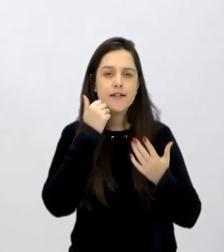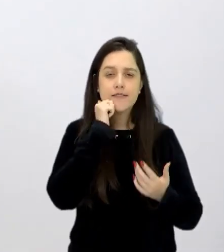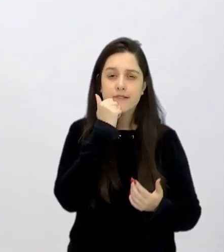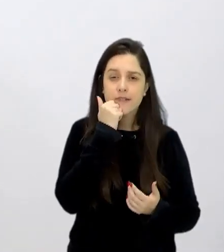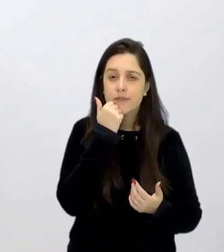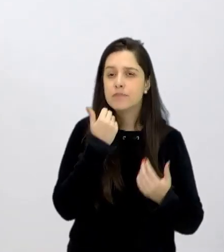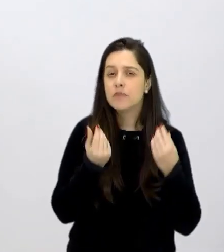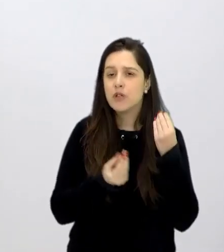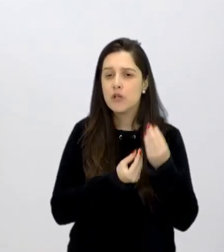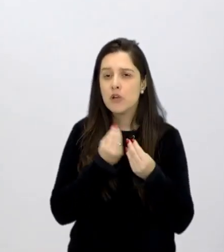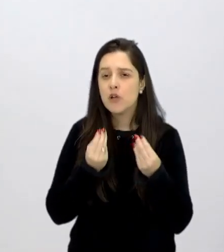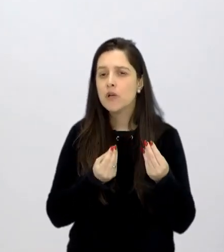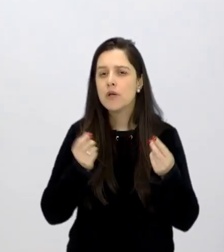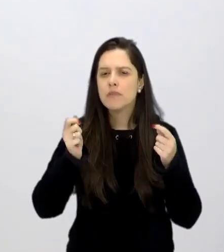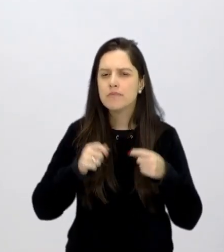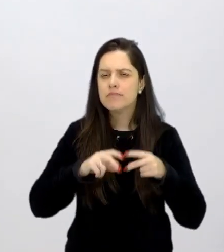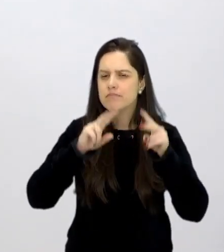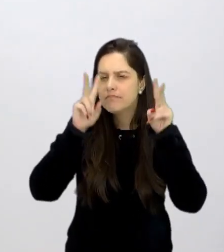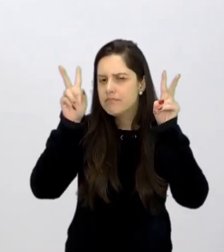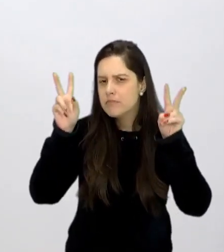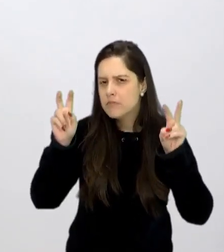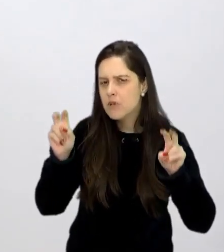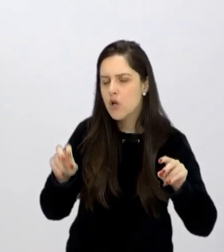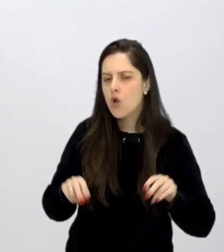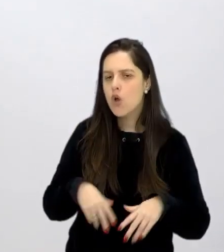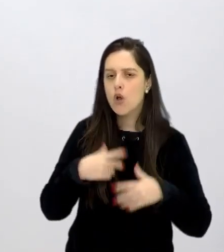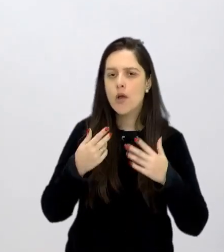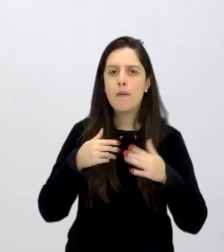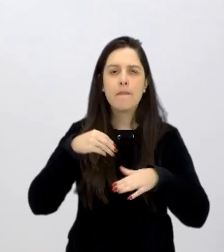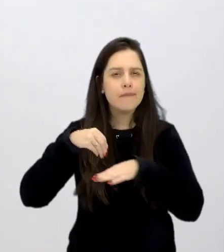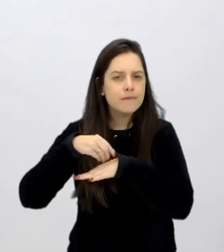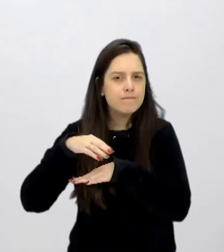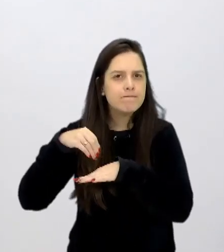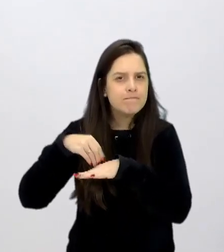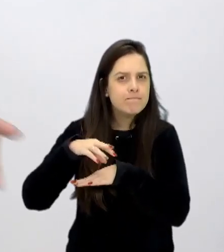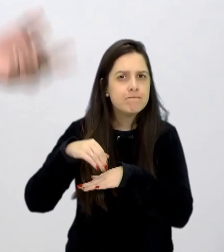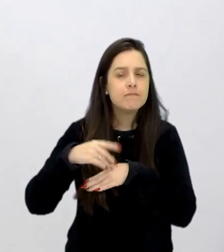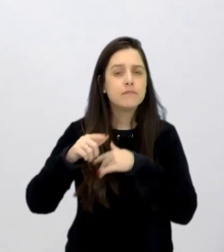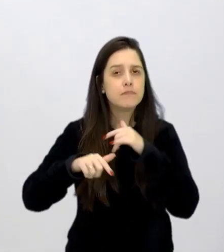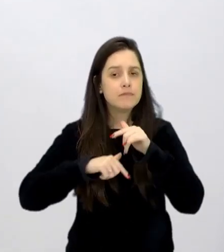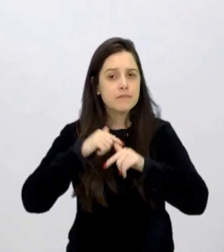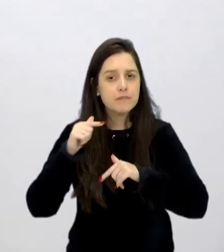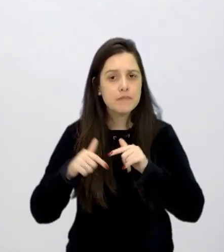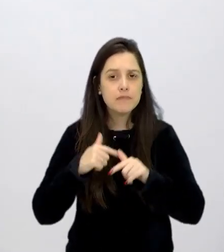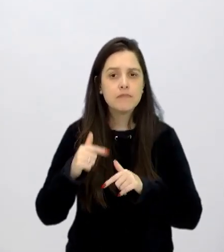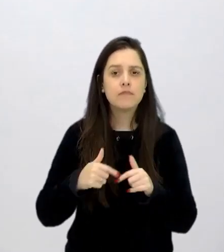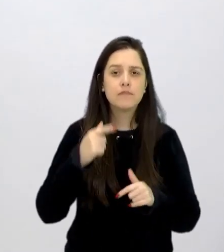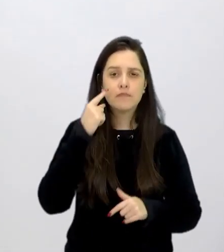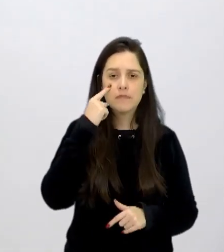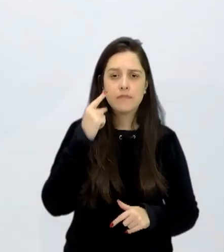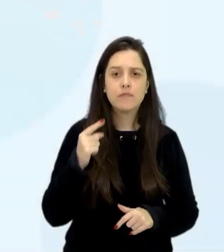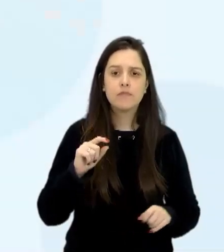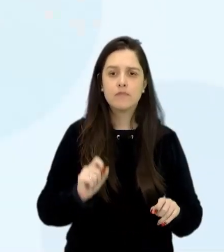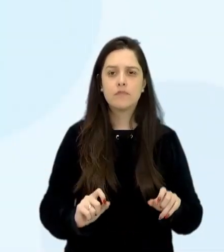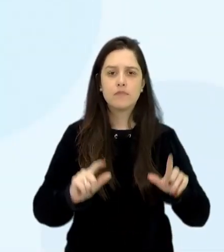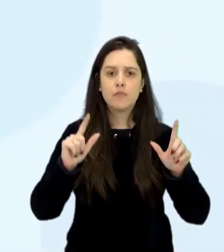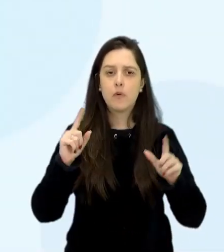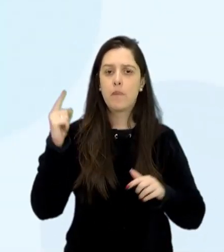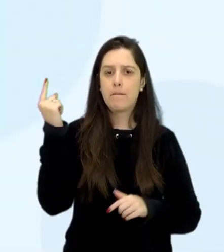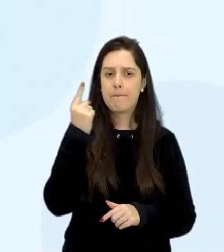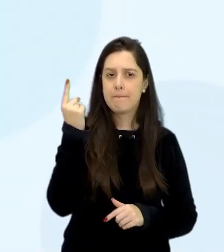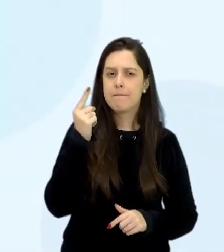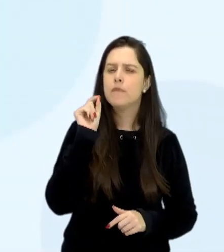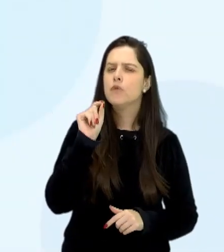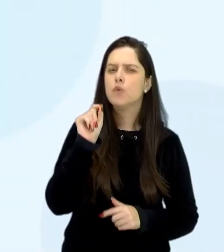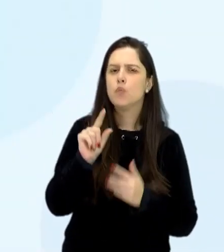os prováveis temas e assuntos que são aí direcionados, que são trabalhados. Então, na tela aí para vocês. Então, primeiro, o